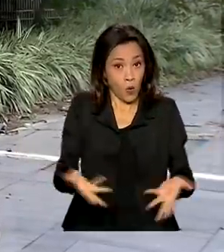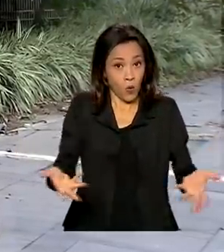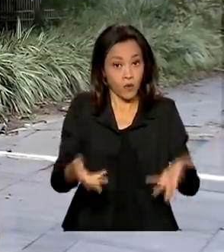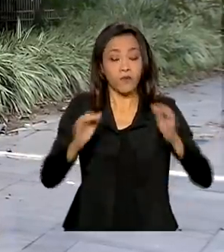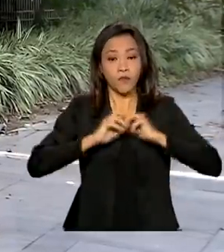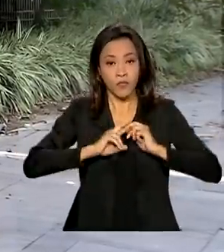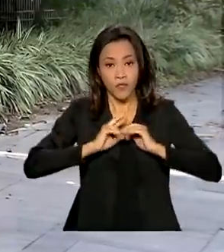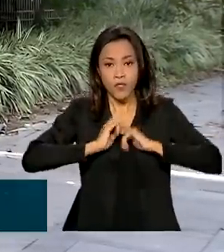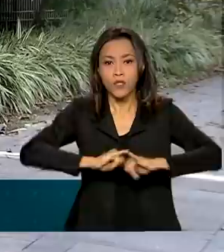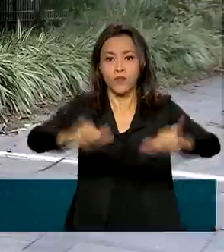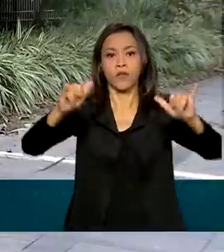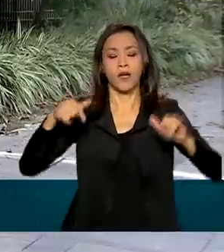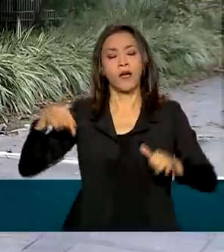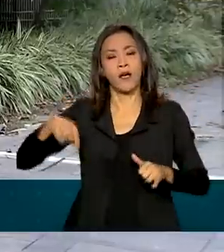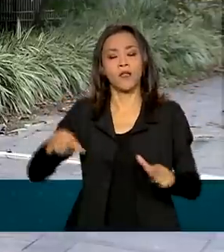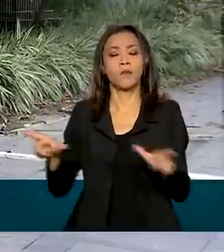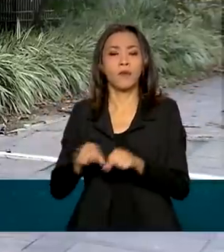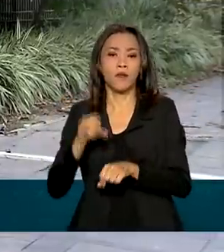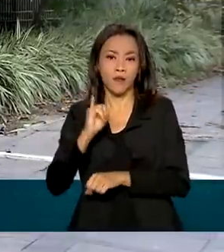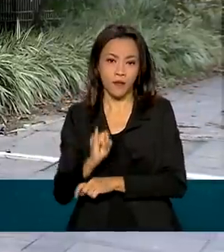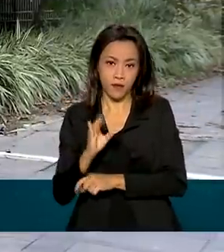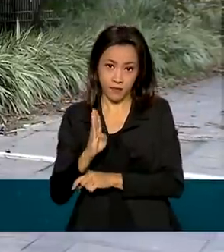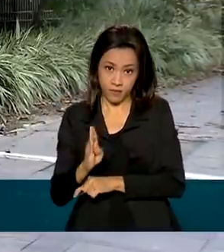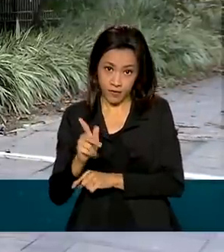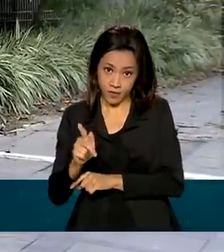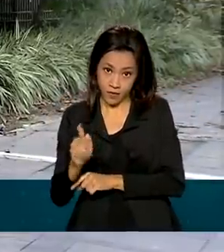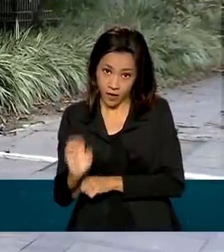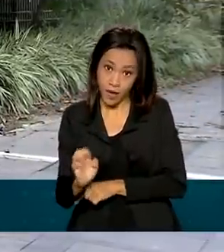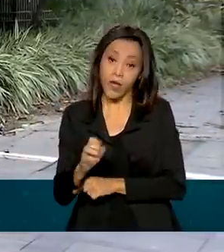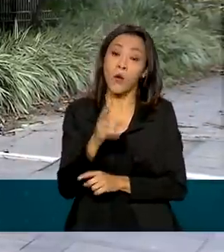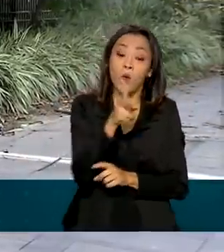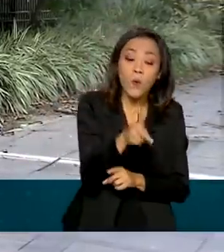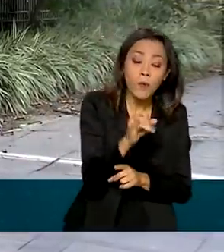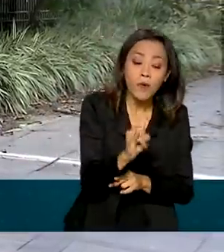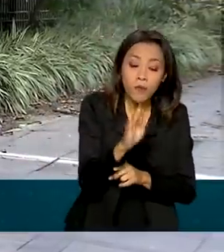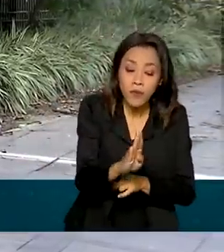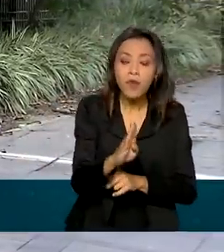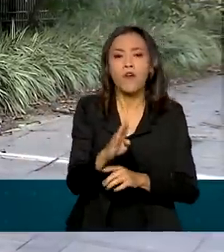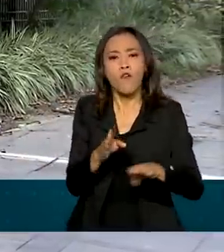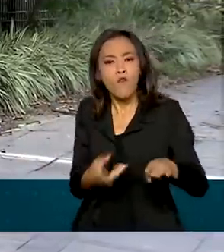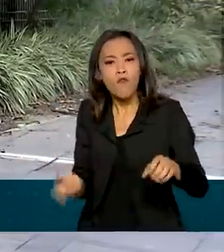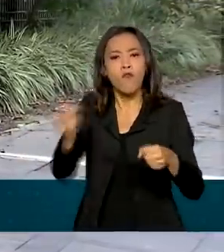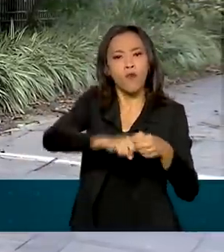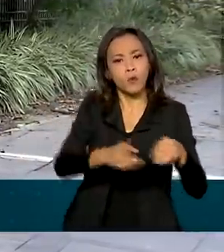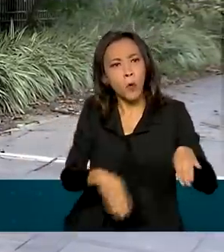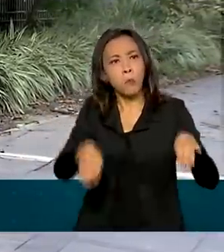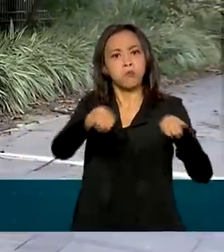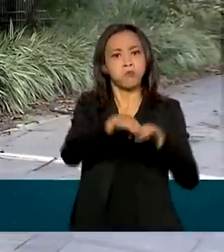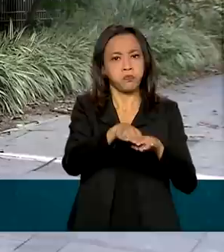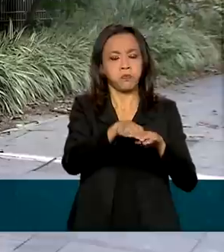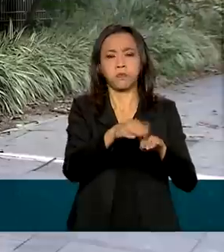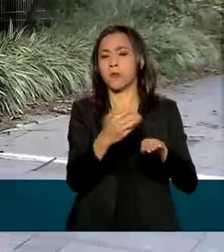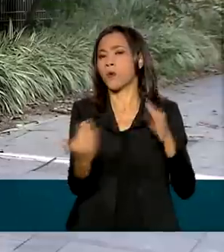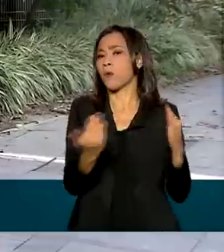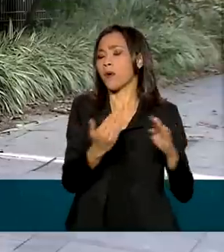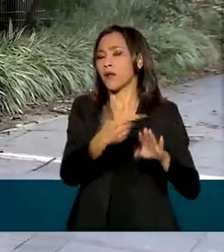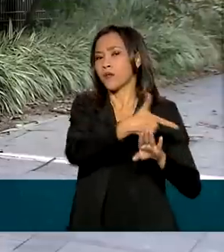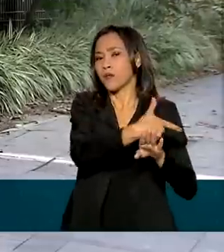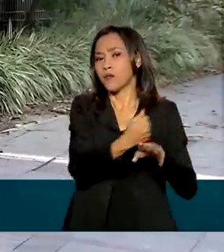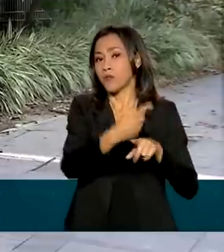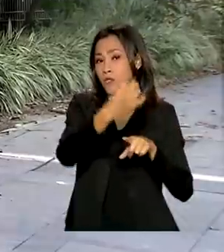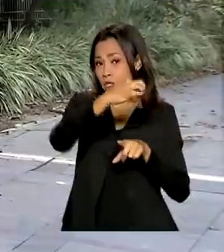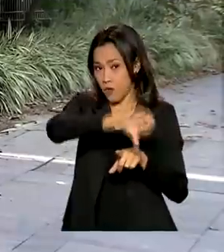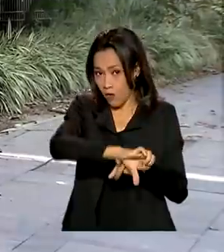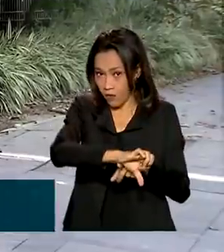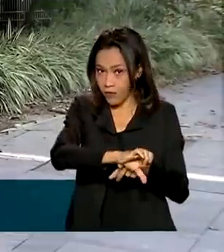pelo IBGE mostrou que o produto interno bruto do país voltou ao mesmo patamar do quarto trimestre de 2019, no período